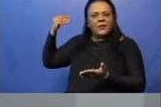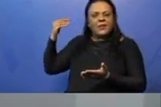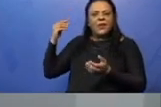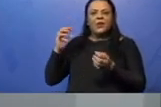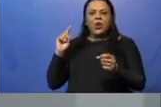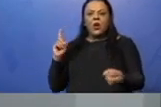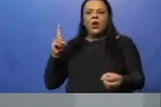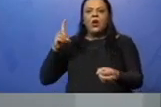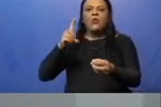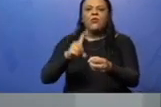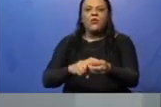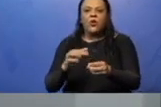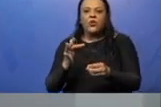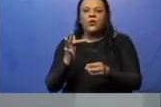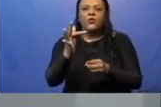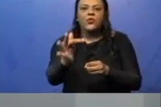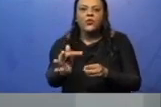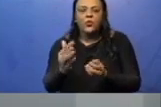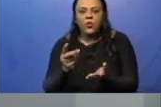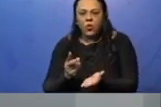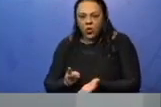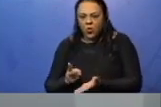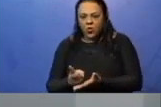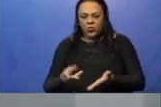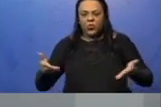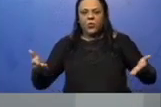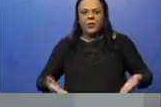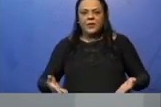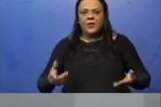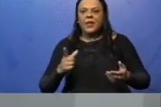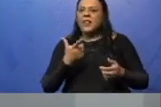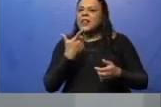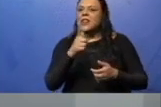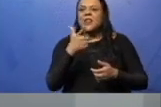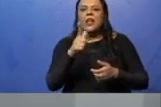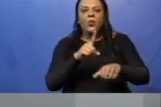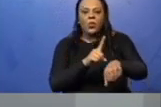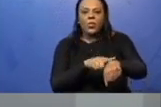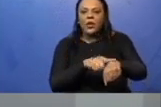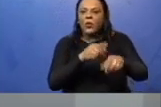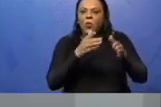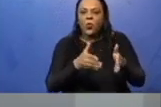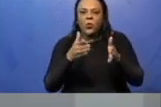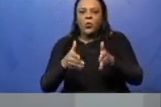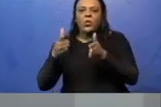justamente voltar no tempo, ir para trás e depois voltar para o presente novamente.